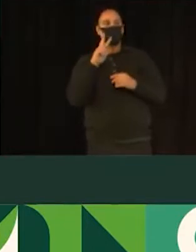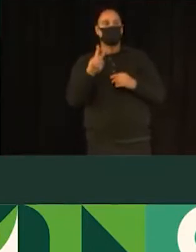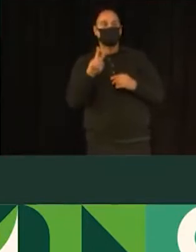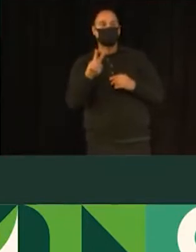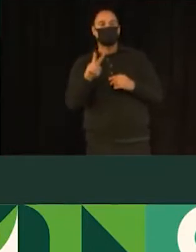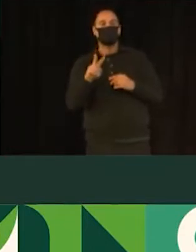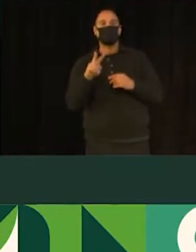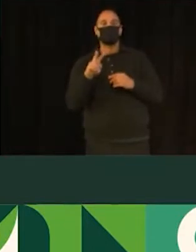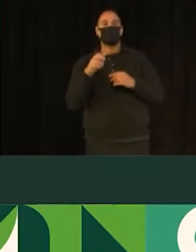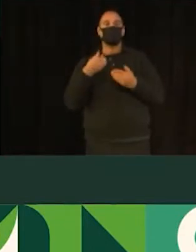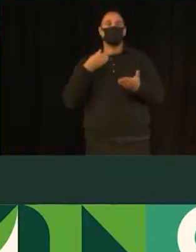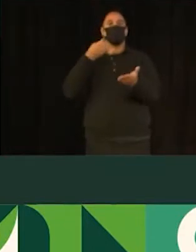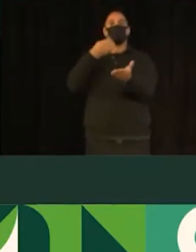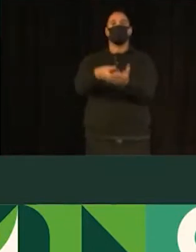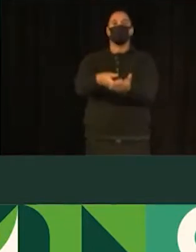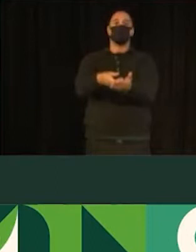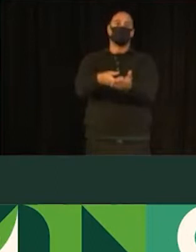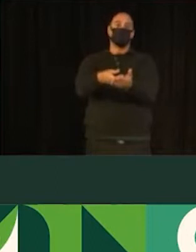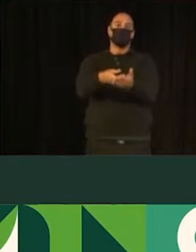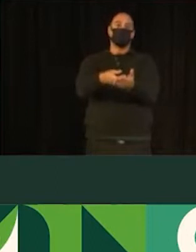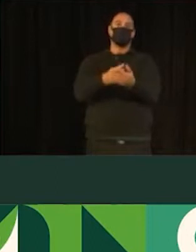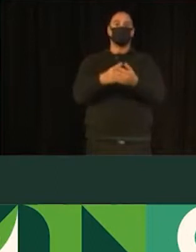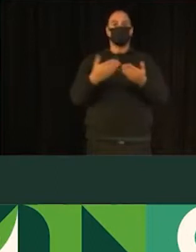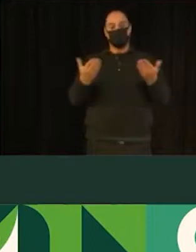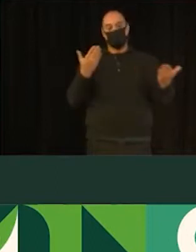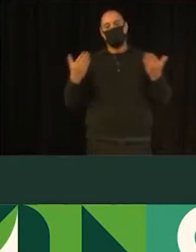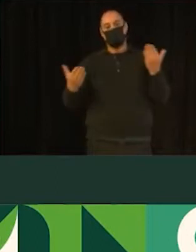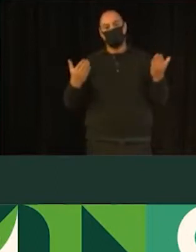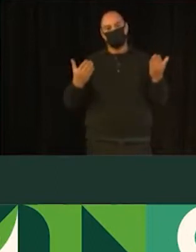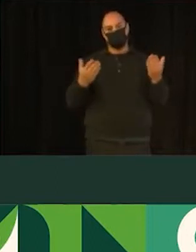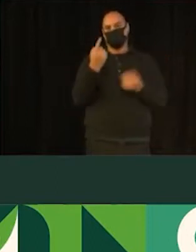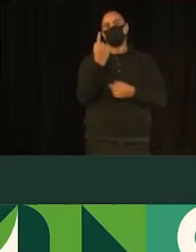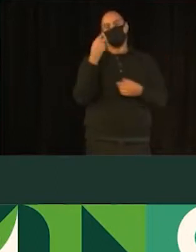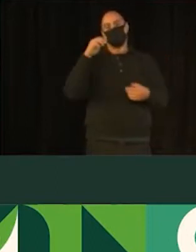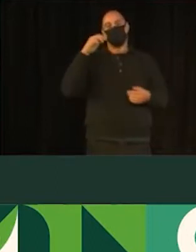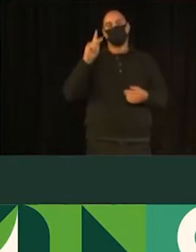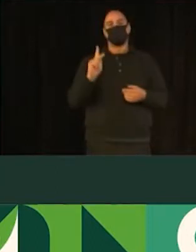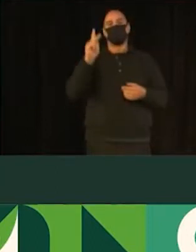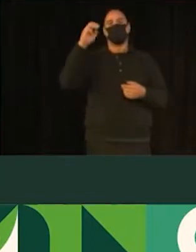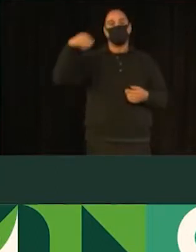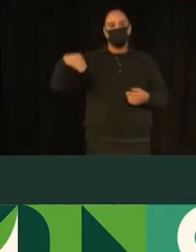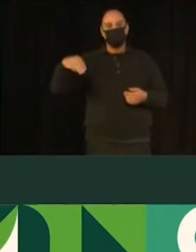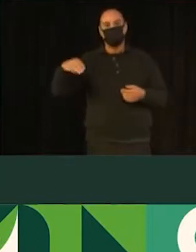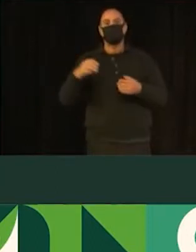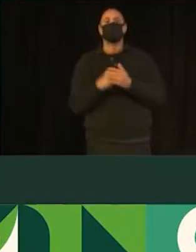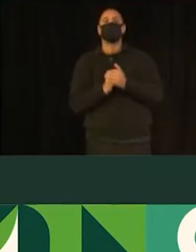custo de implantação por quilômetro mais barato, 18,97 milhões por quilômetro, sendo que a